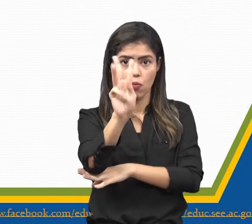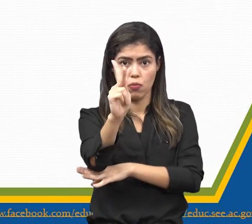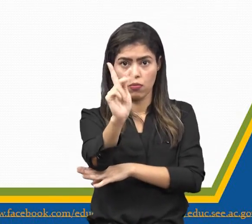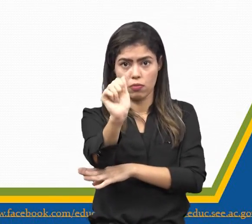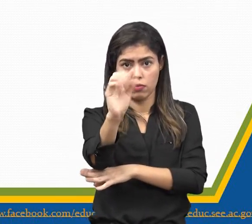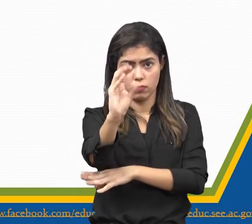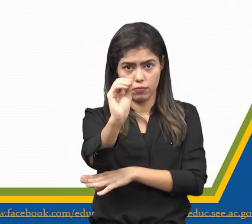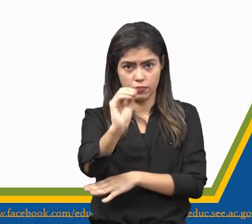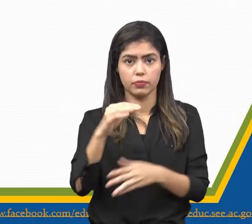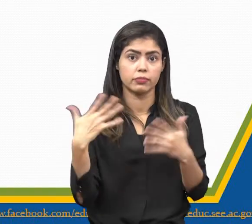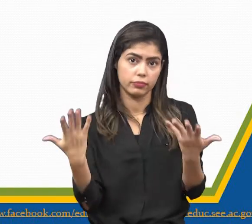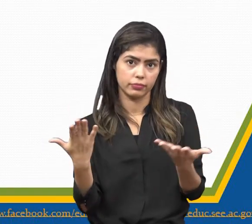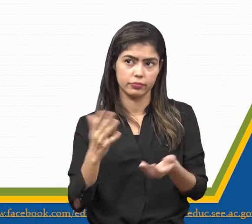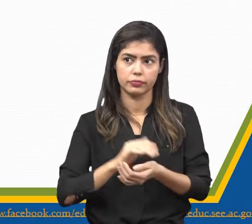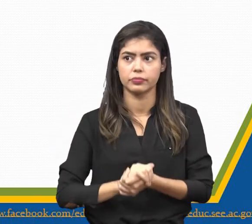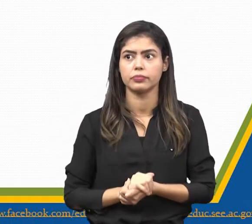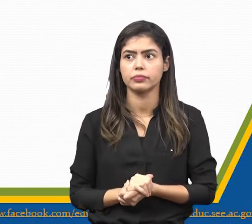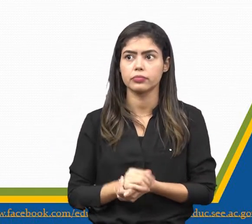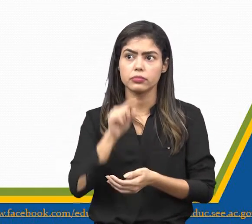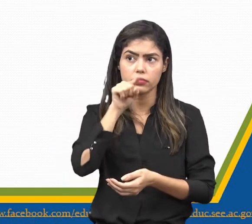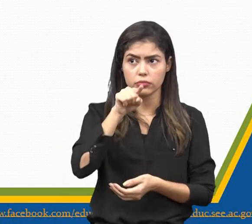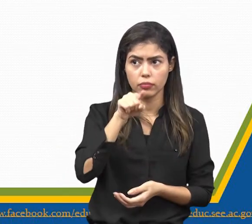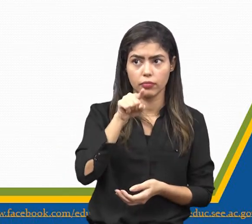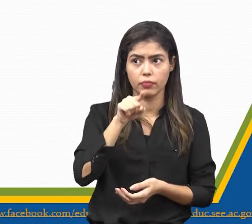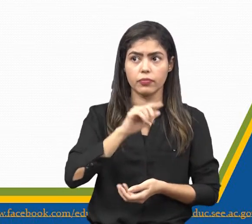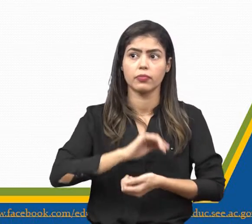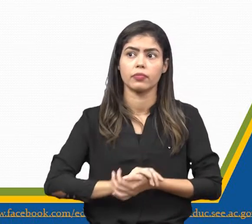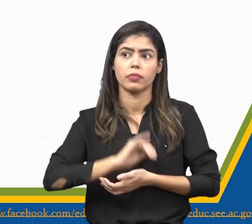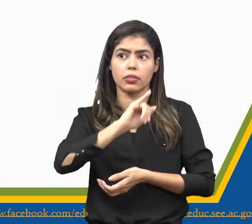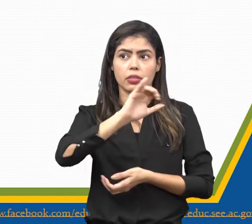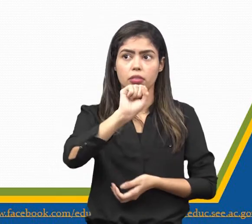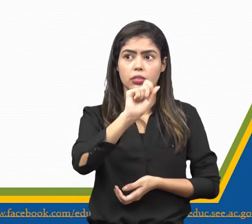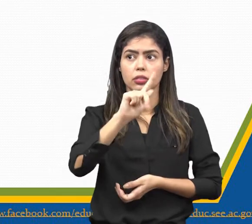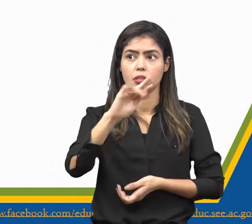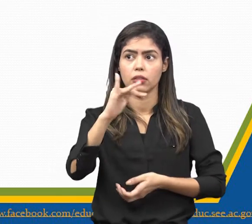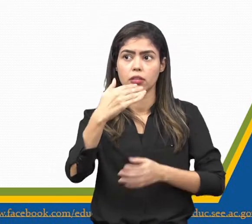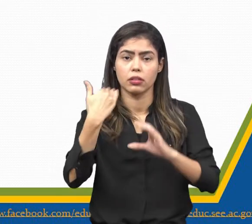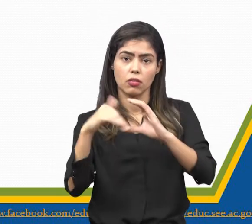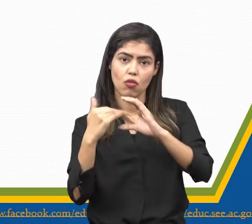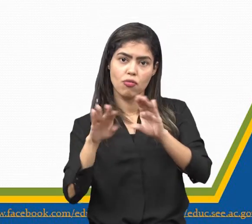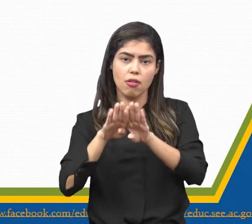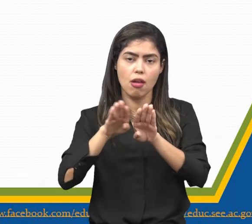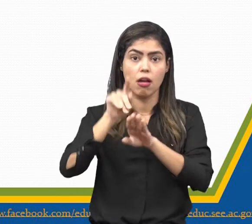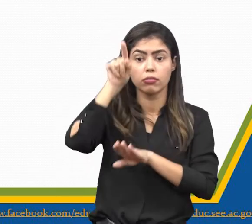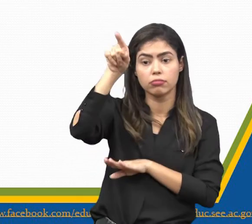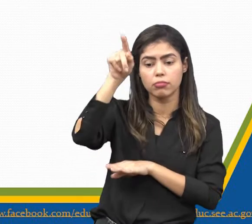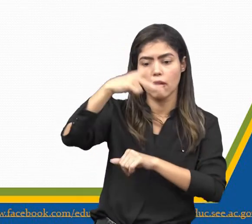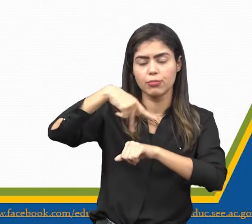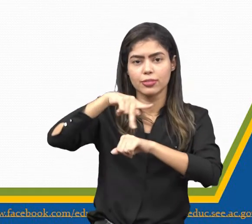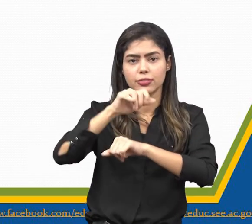você identificar. Ó, I sent an email to my brother who lives in Australia.